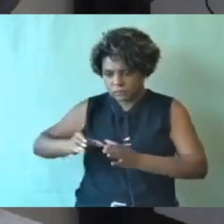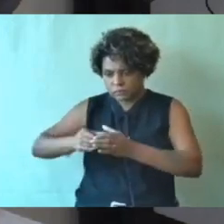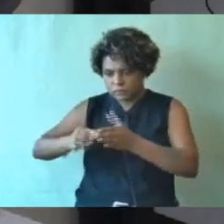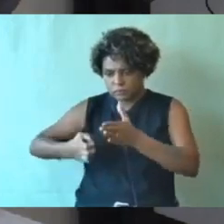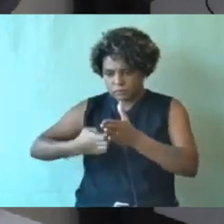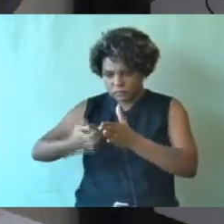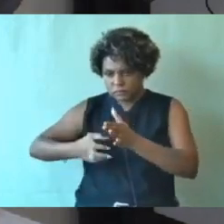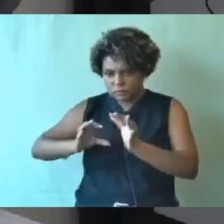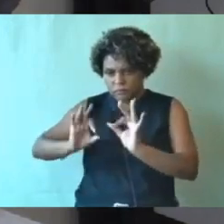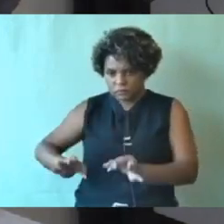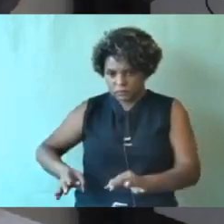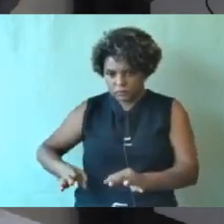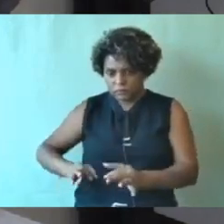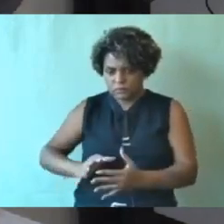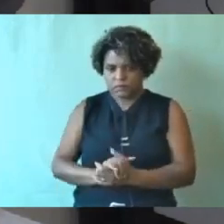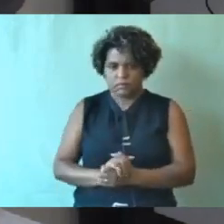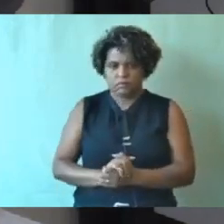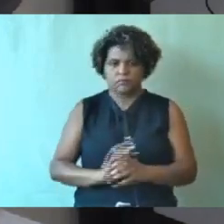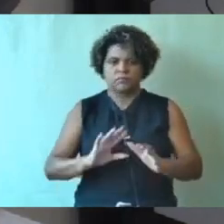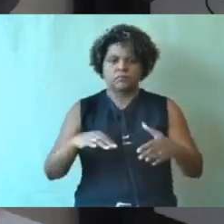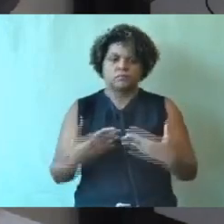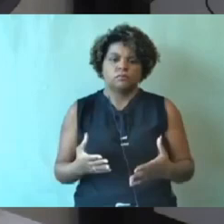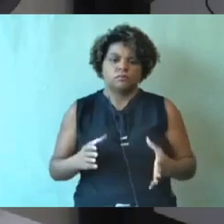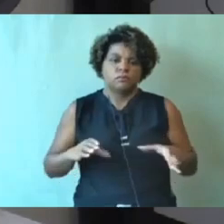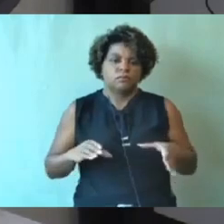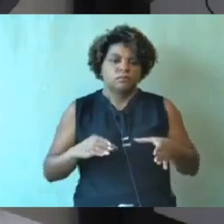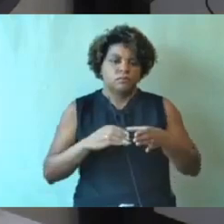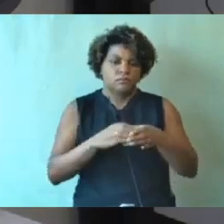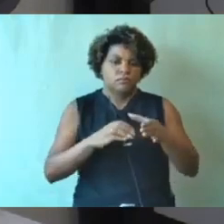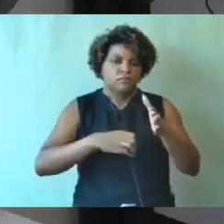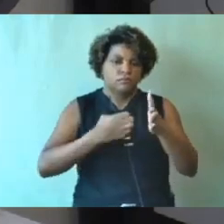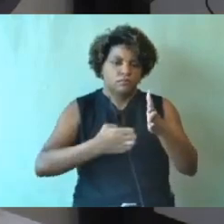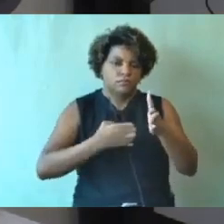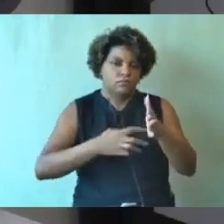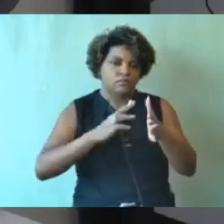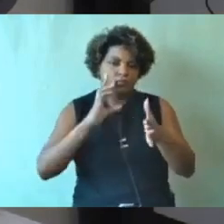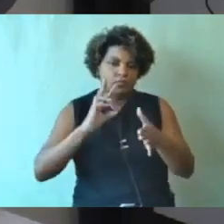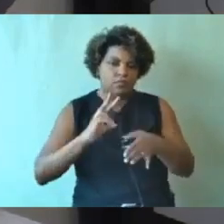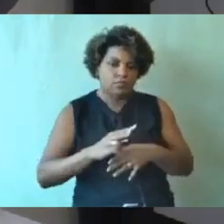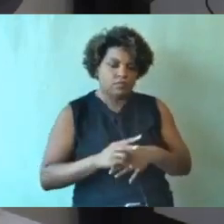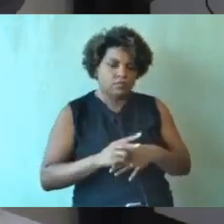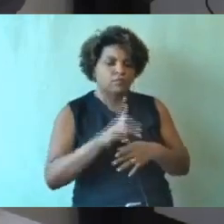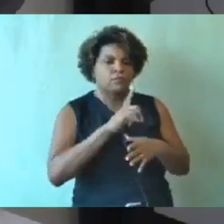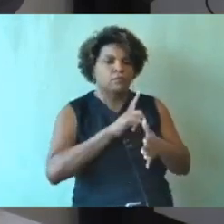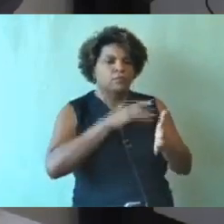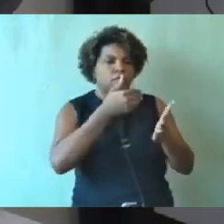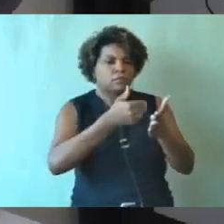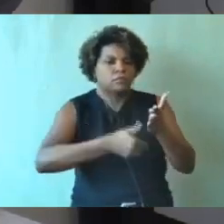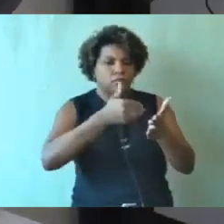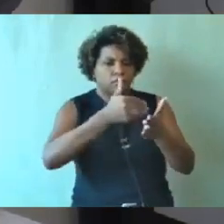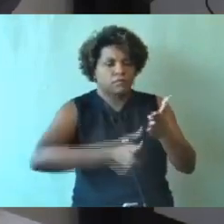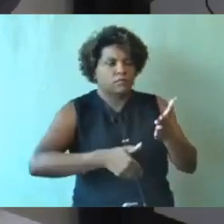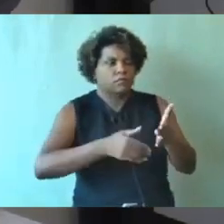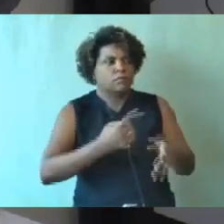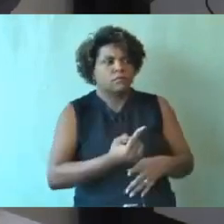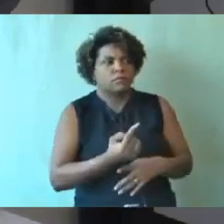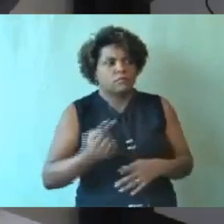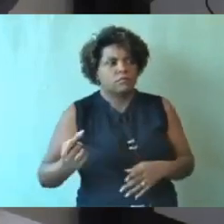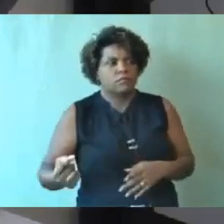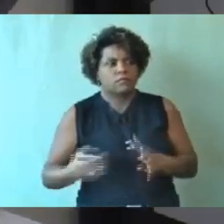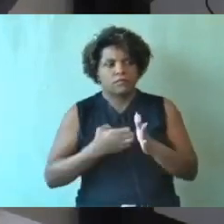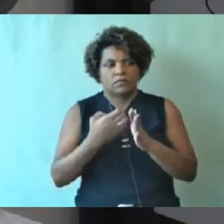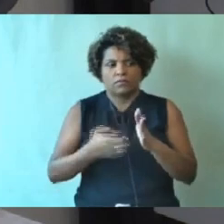disse, o consórcio pega todas as penalidades que vieram relacionadas e debita de cada uma dessas empresas